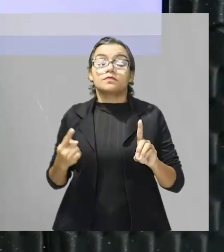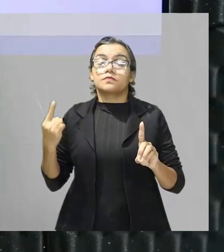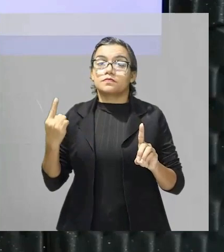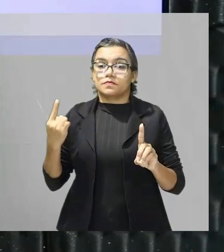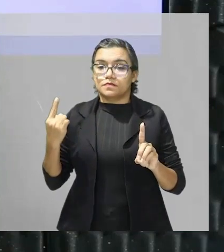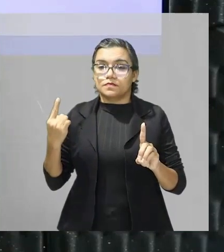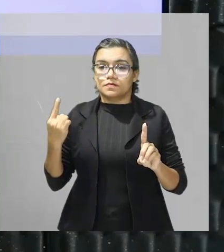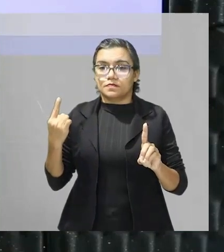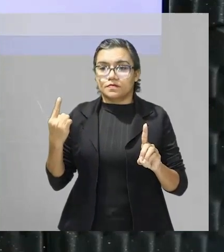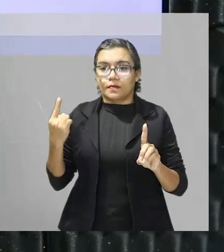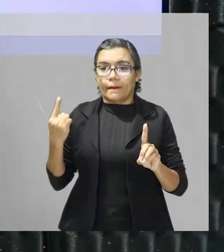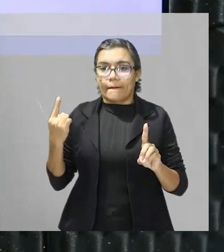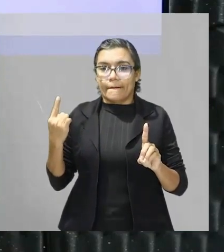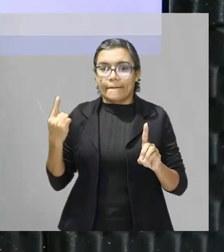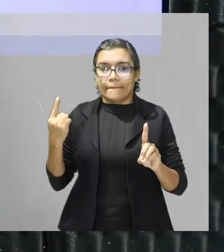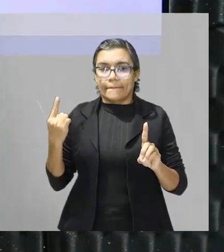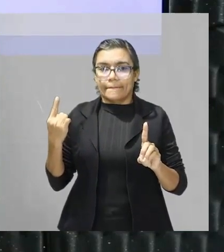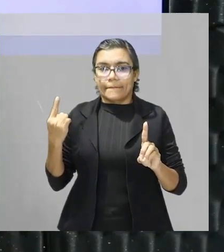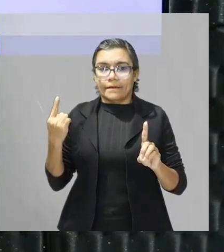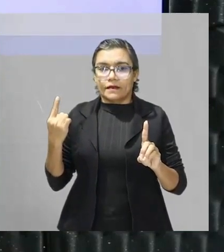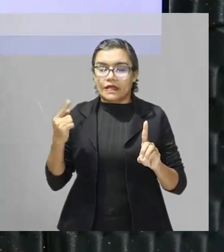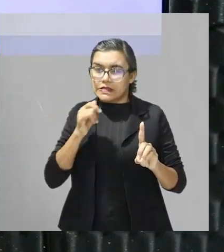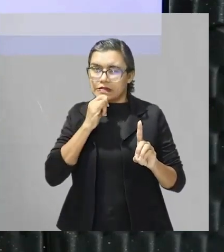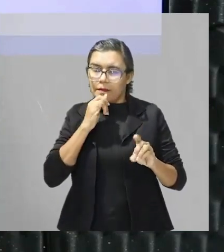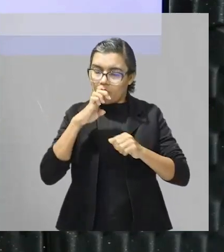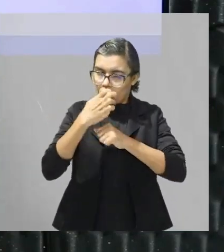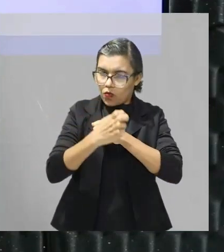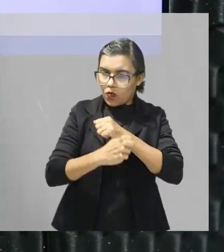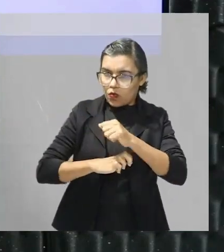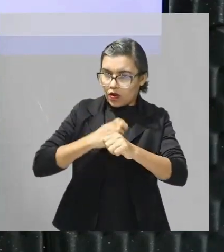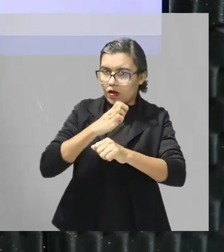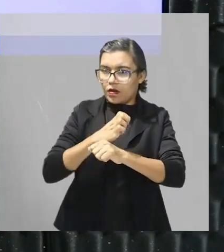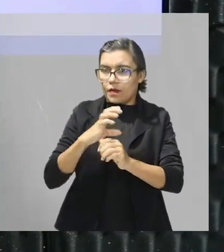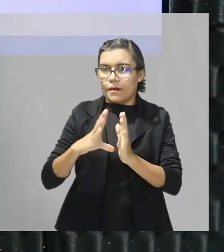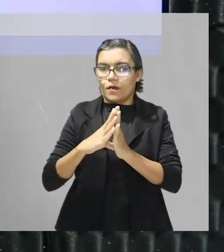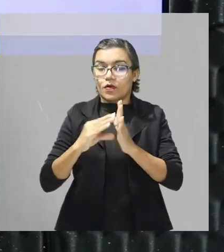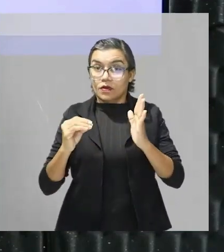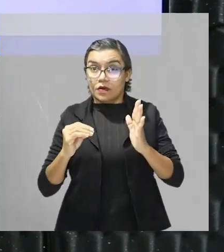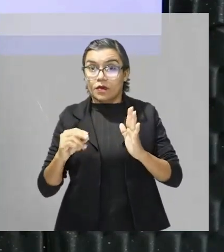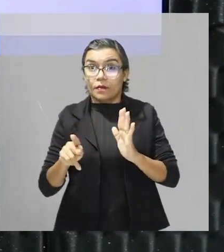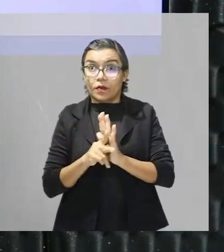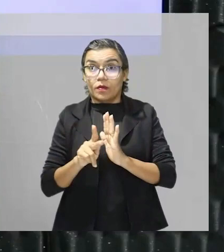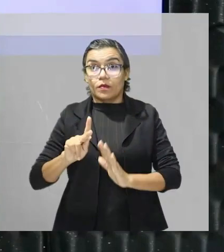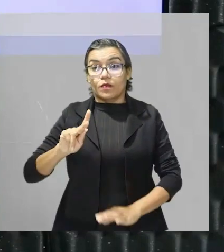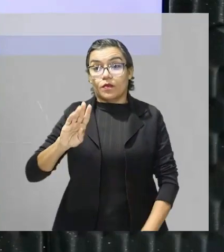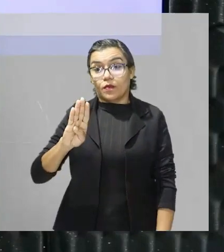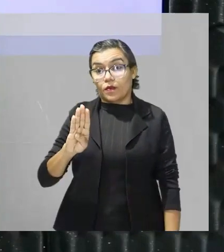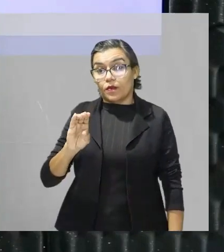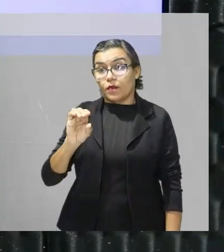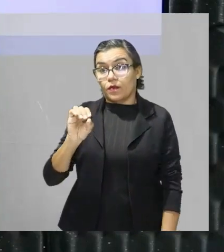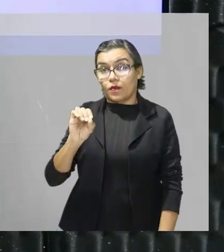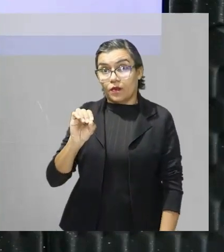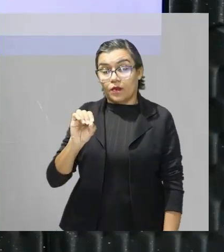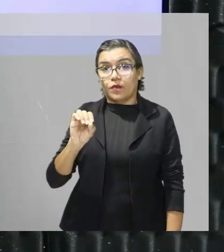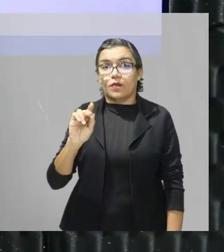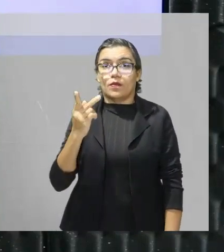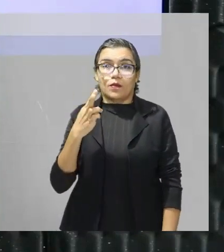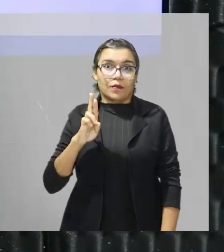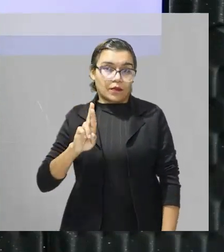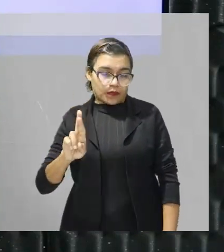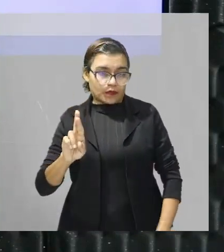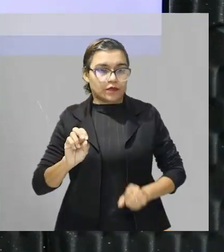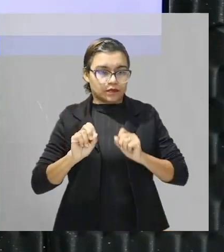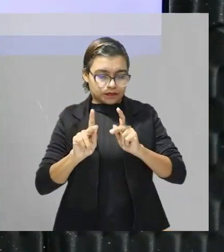ao redor do lucro em órbitas circulares modelo atômico de boa até tratamos na questão anterior